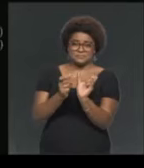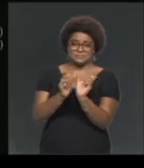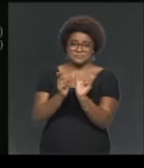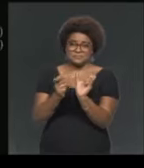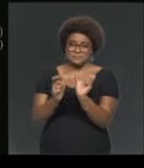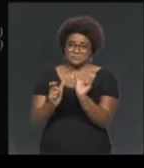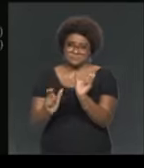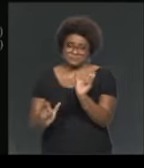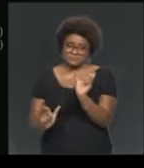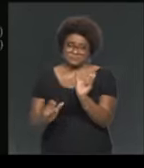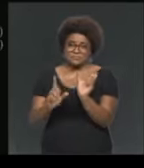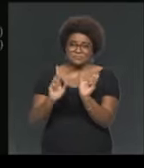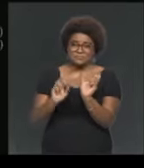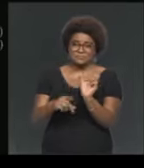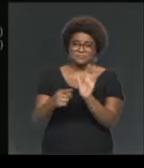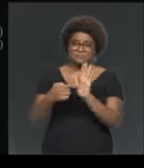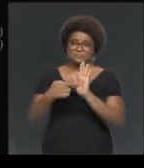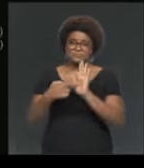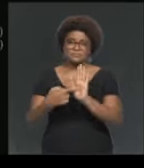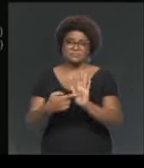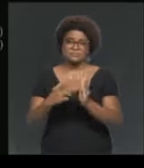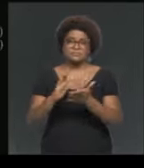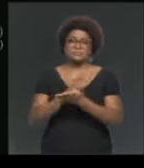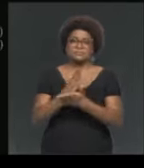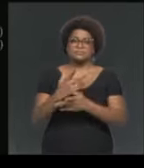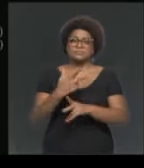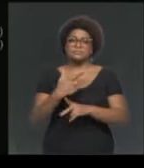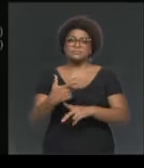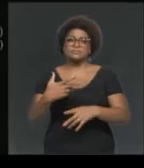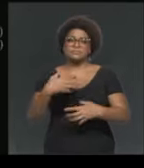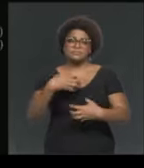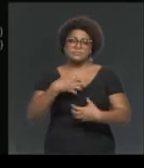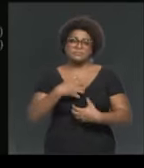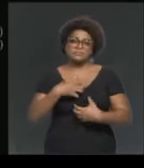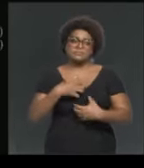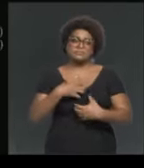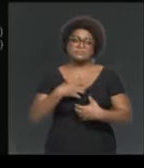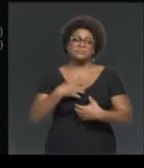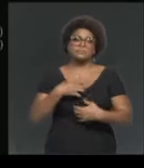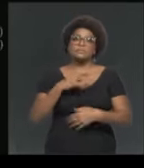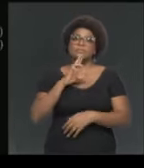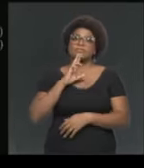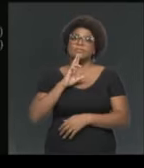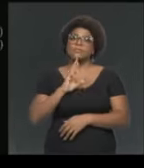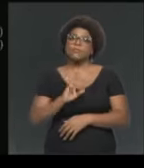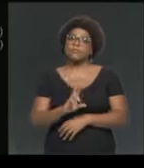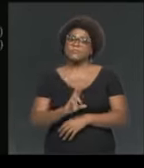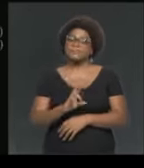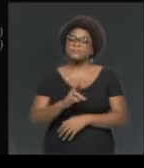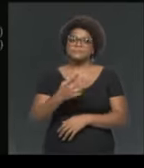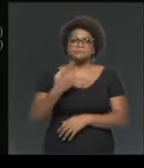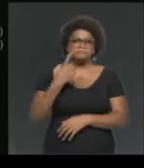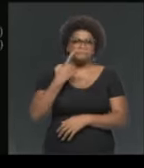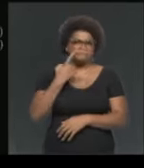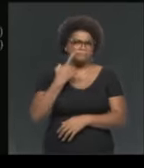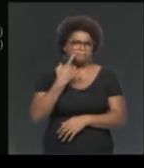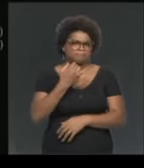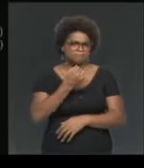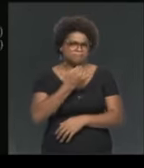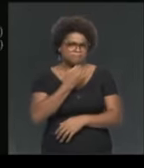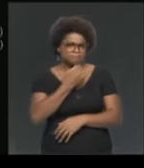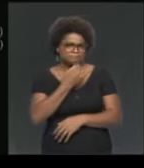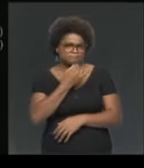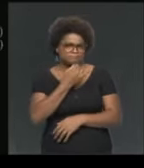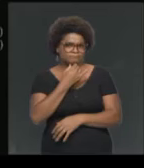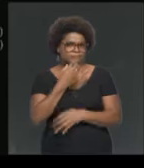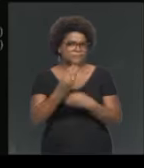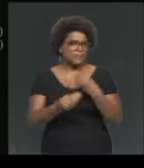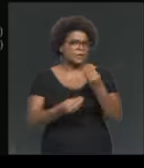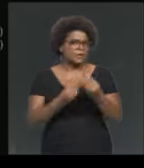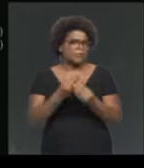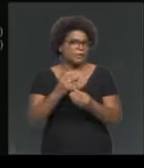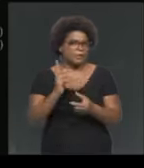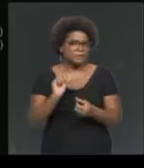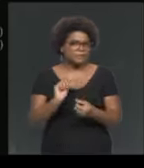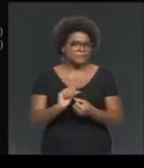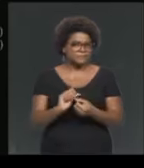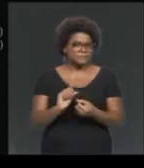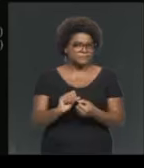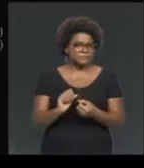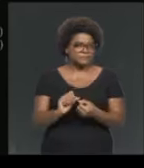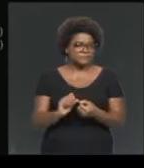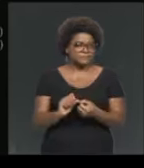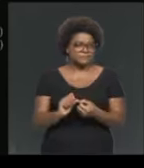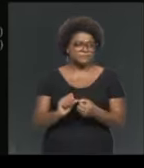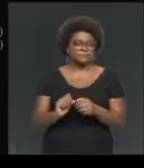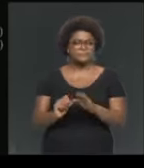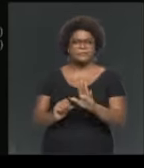na forma de produto. Nós vamos ver exemplos e vamos ver as vantagens, né, de fazer isso. Então, se você